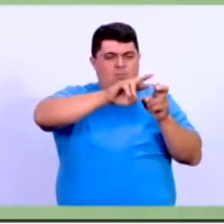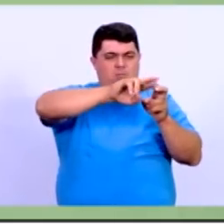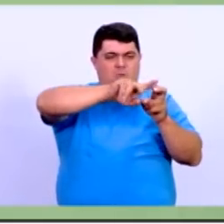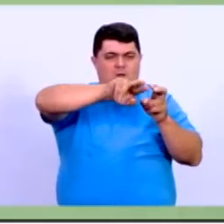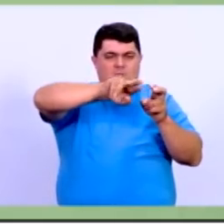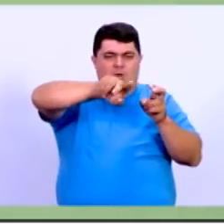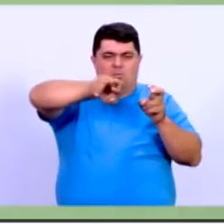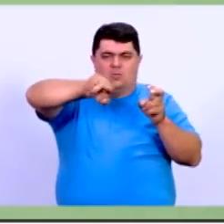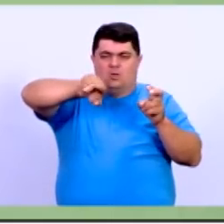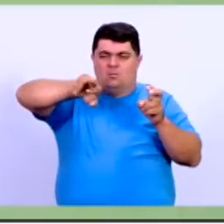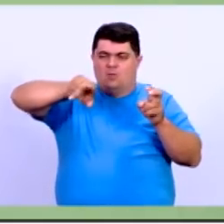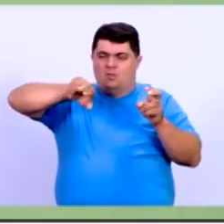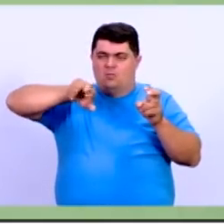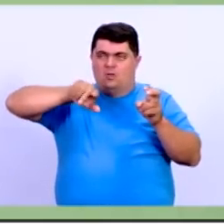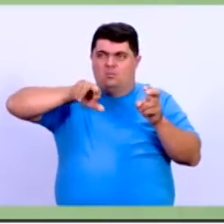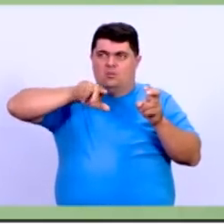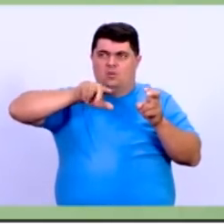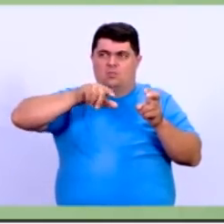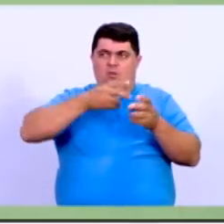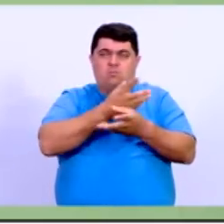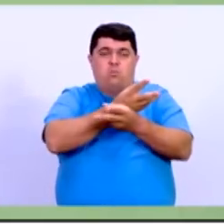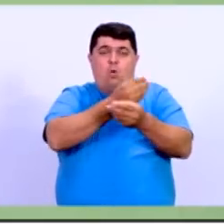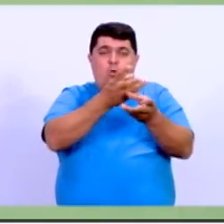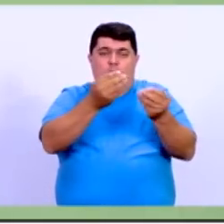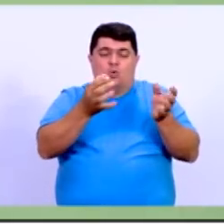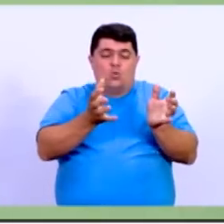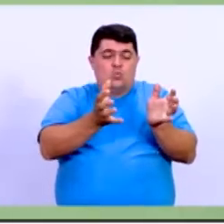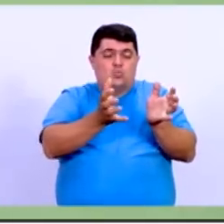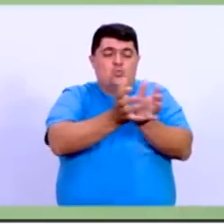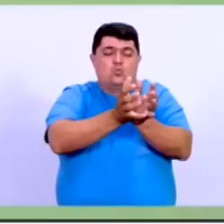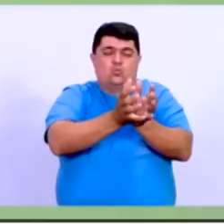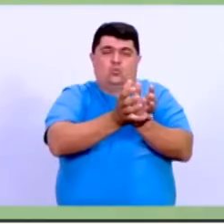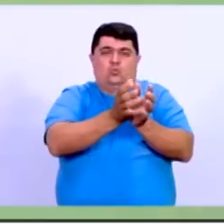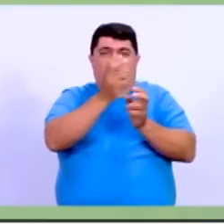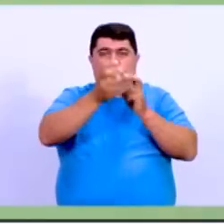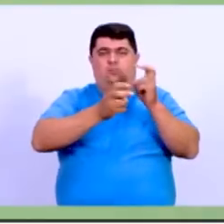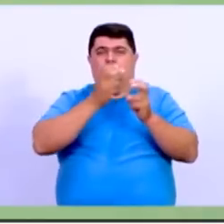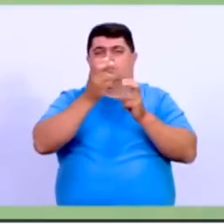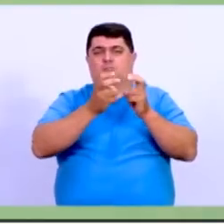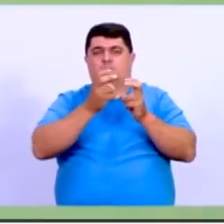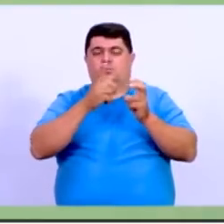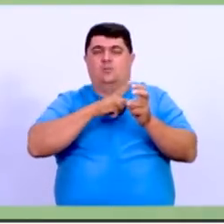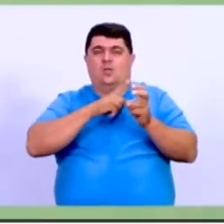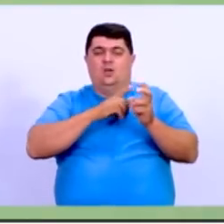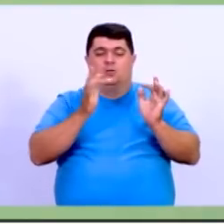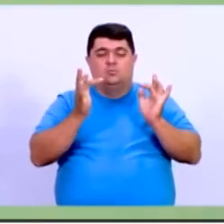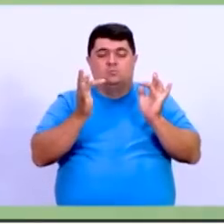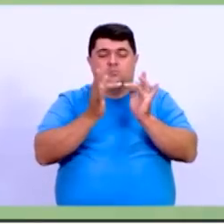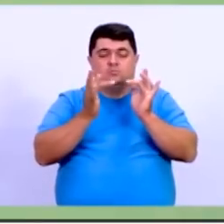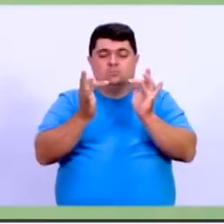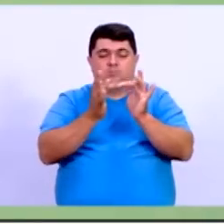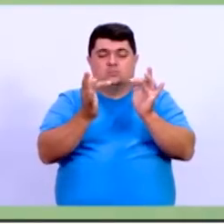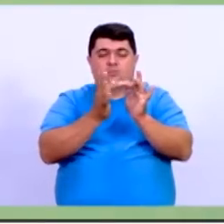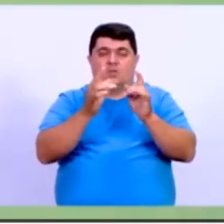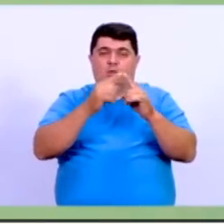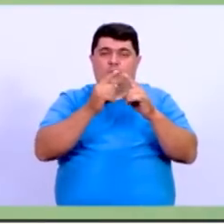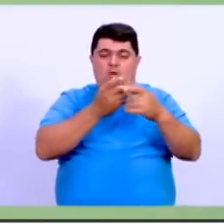equipamentos. Olha aí, conjunto de equipamentos. Está até grifado aí, ó, em negrito para vocês, ó, que estão interligados com o objetivo de trocarem o